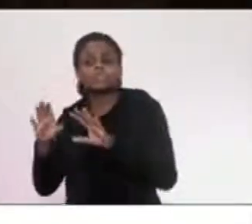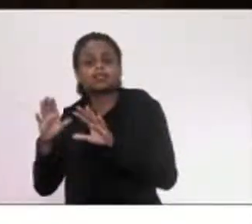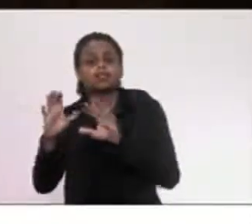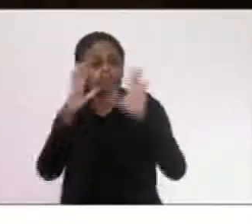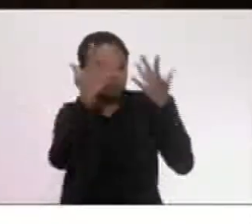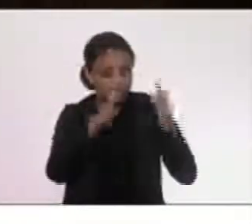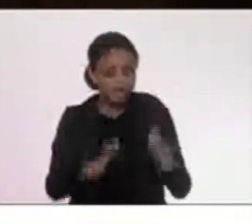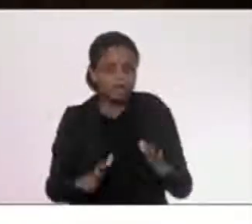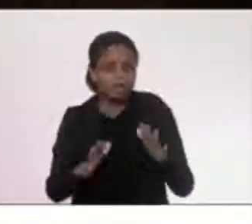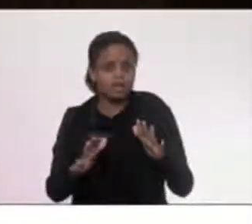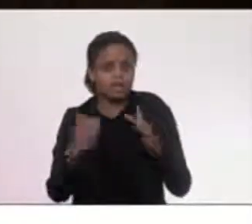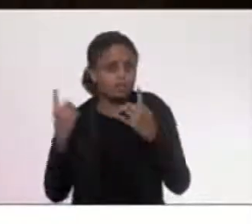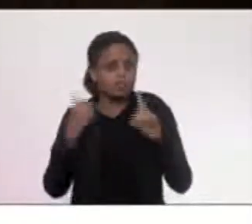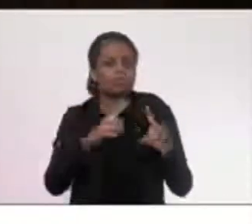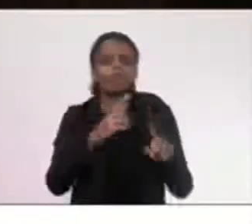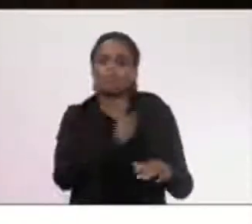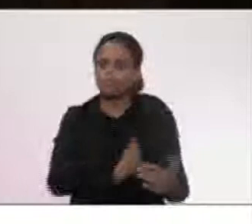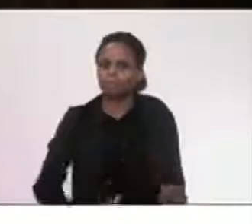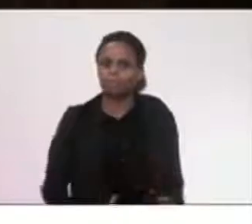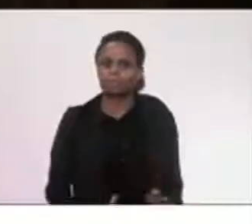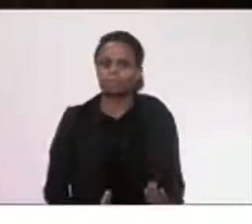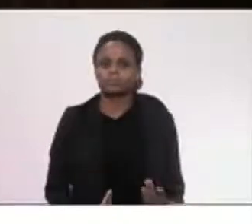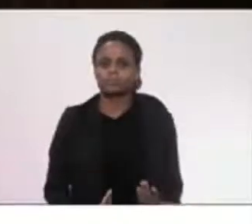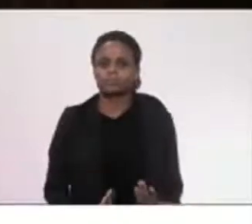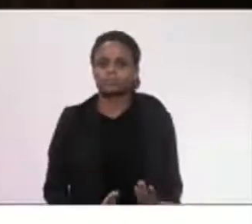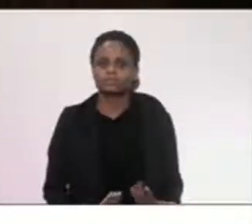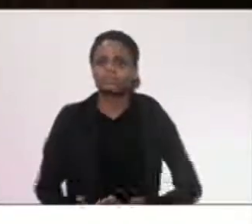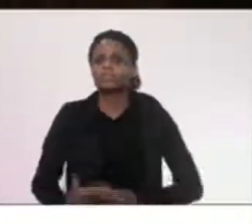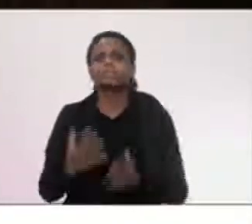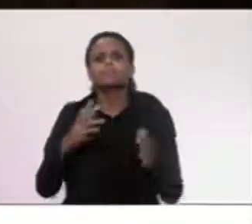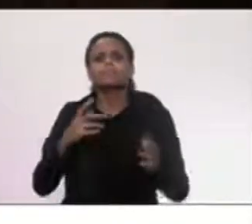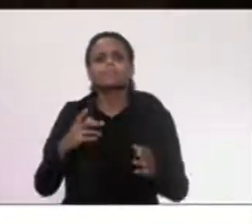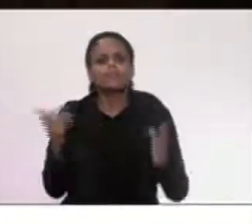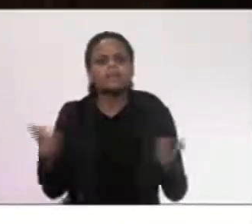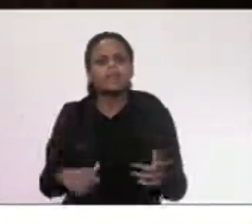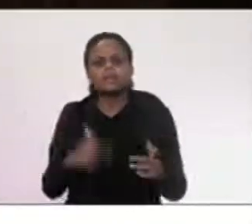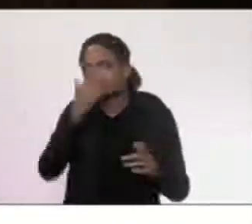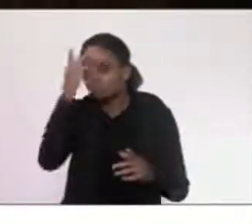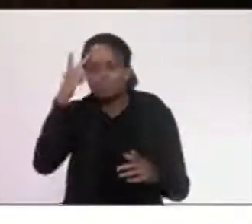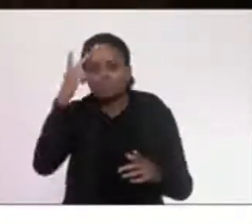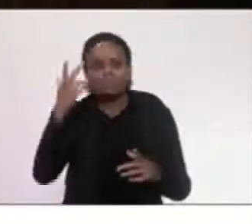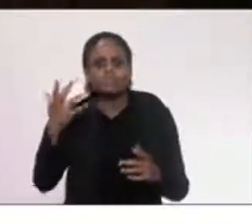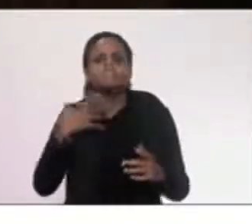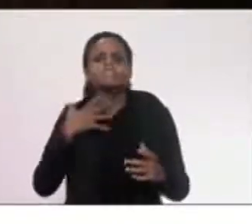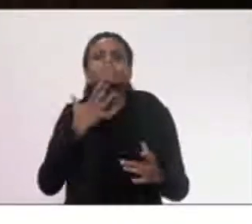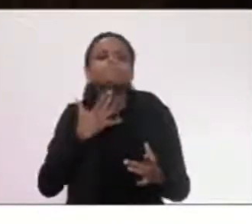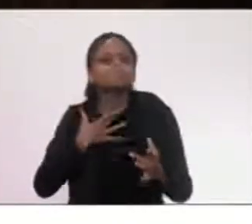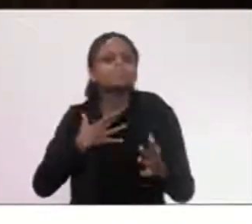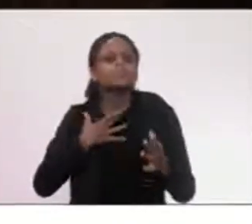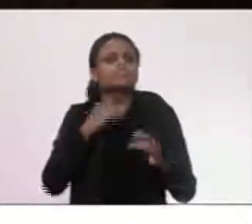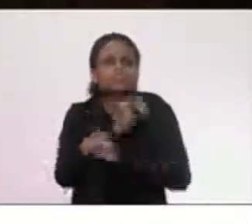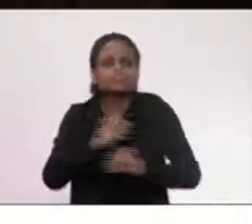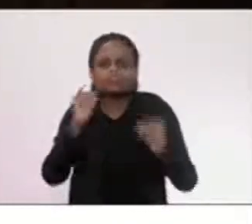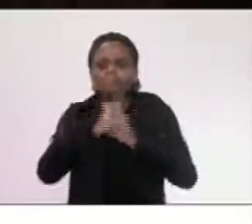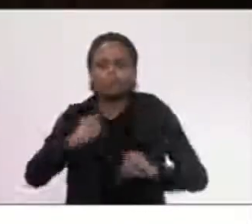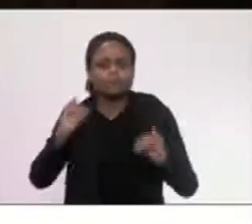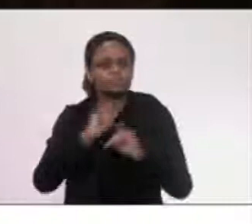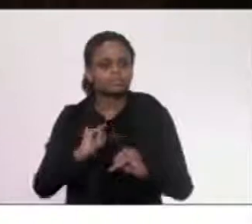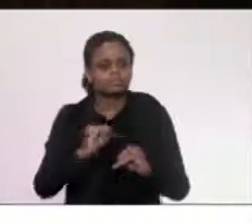Sem dúvida nenhuma, quando as pessoas estão mais assenhoradas de informações, ela é